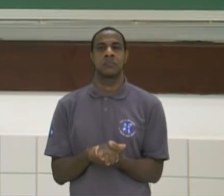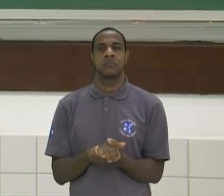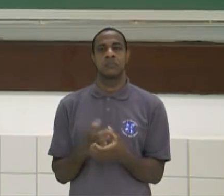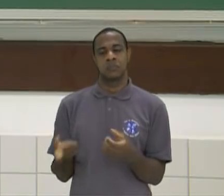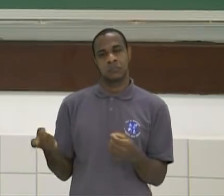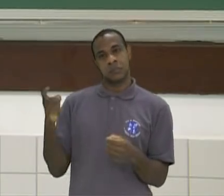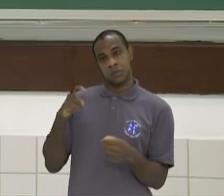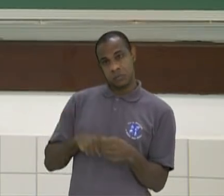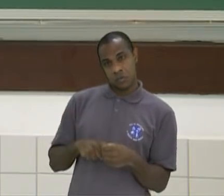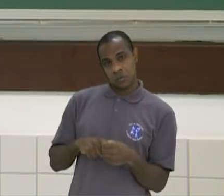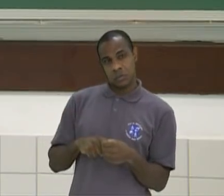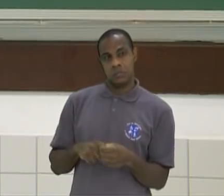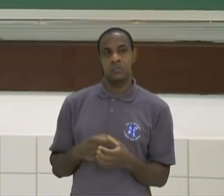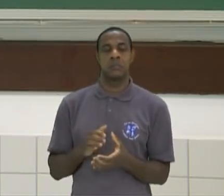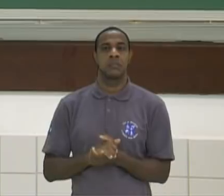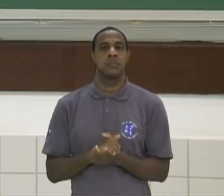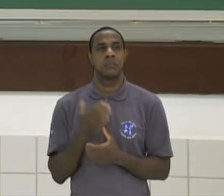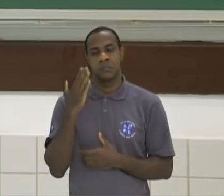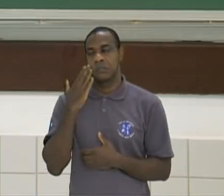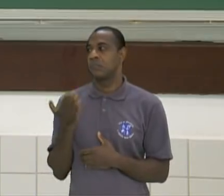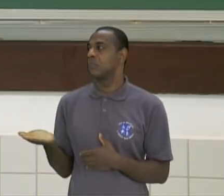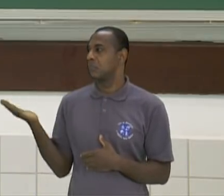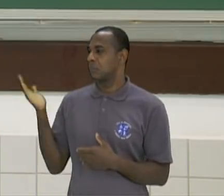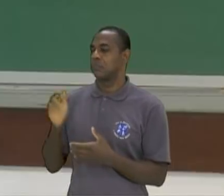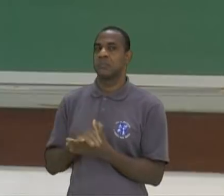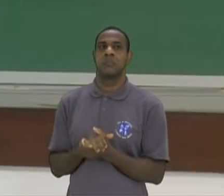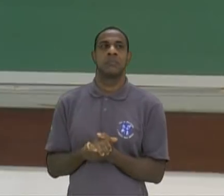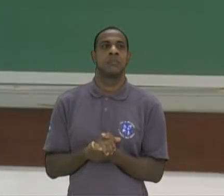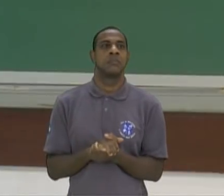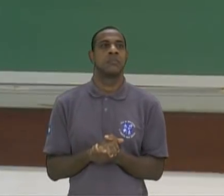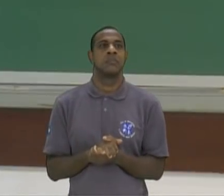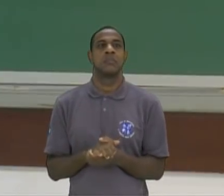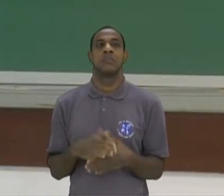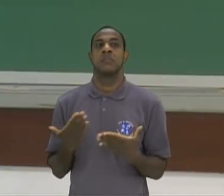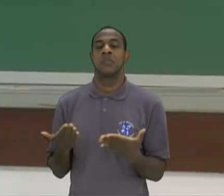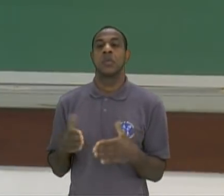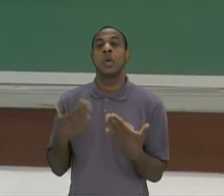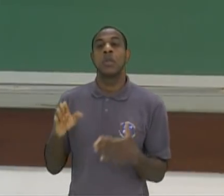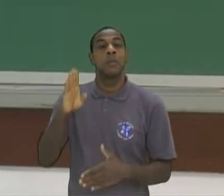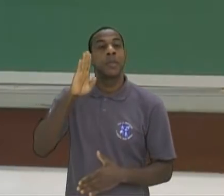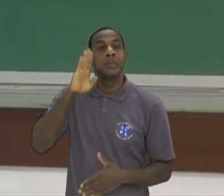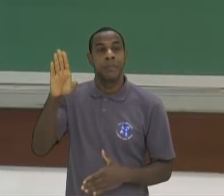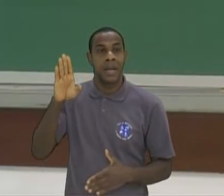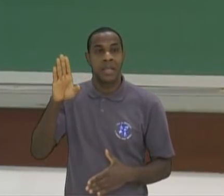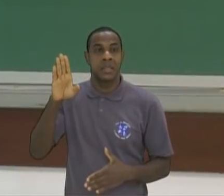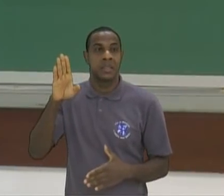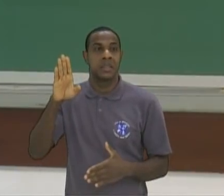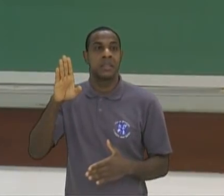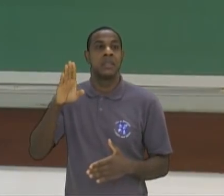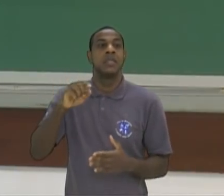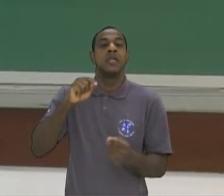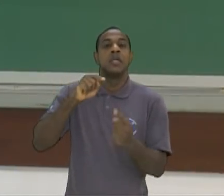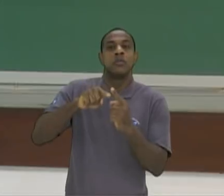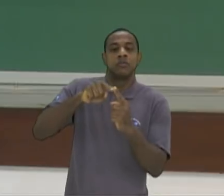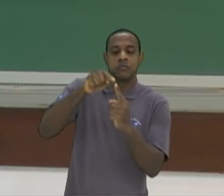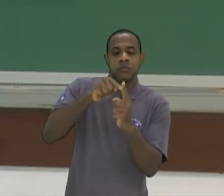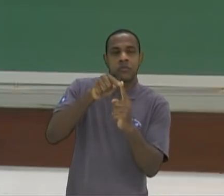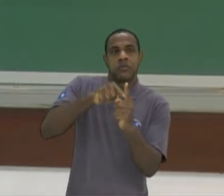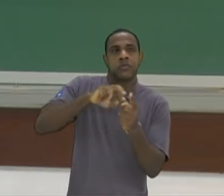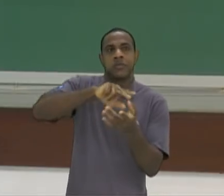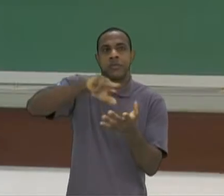Retornamos então, galera, com a correção do quiz do exercício que tinha ficado aqui para vocês, que era o quê? Os principais meios usados pela antiginástica